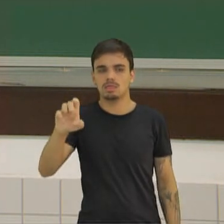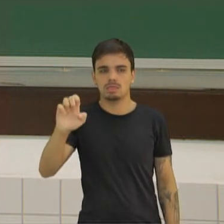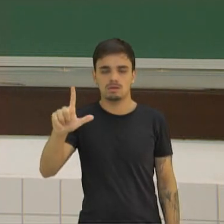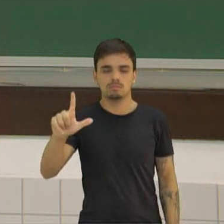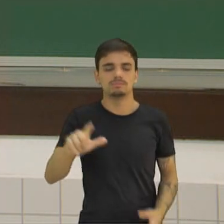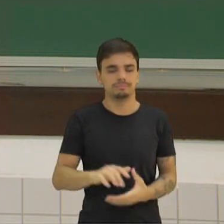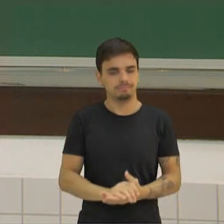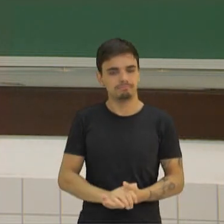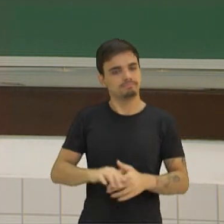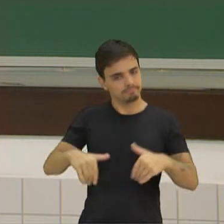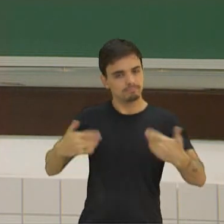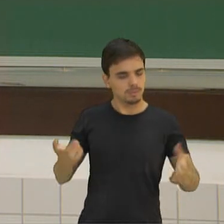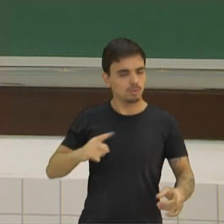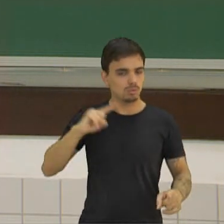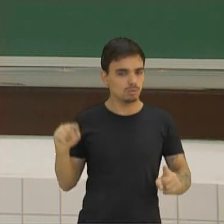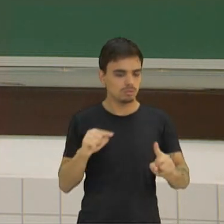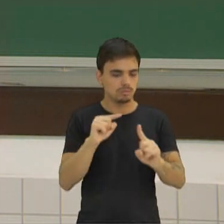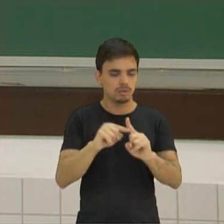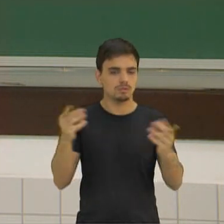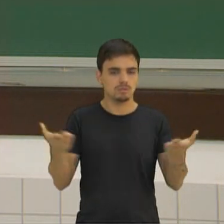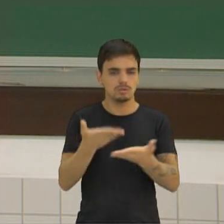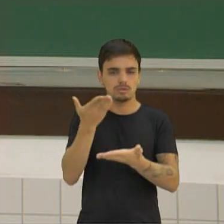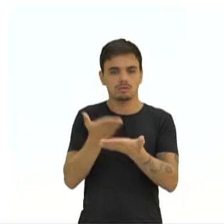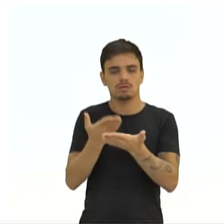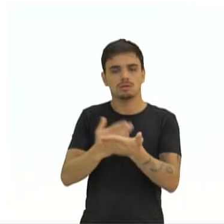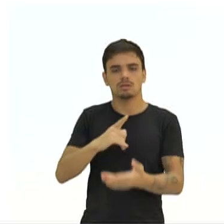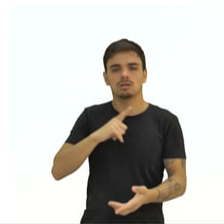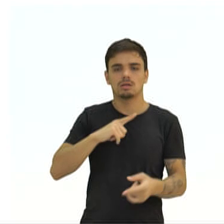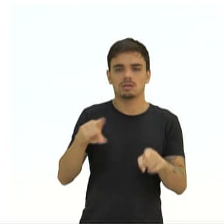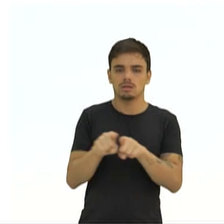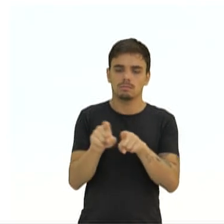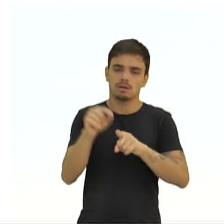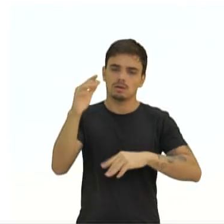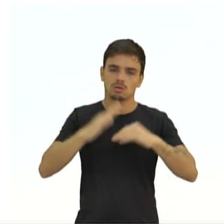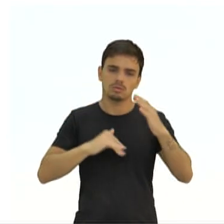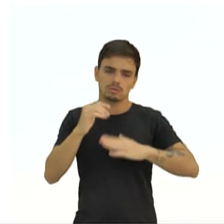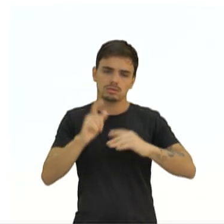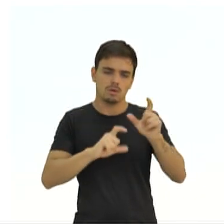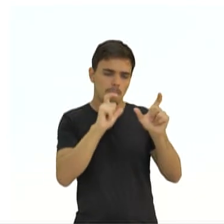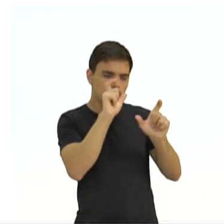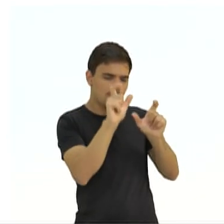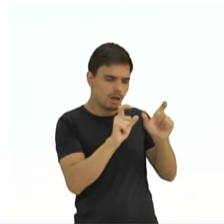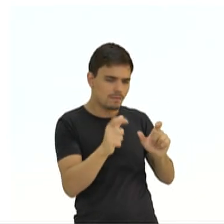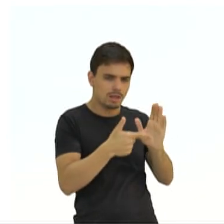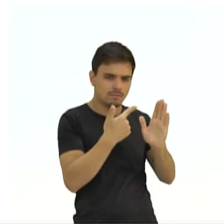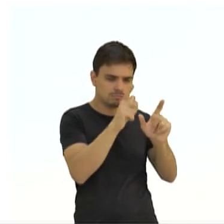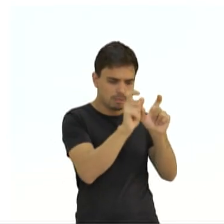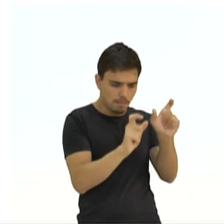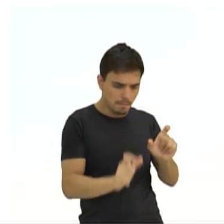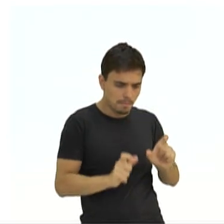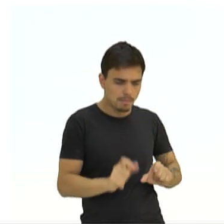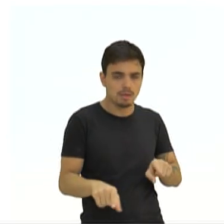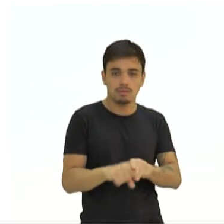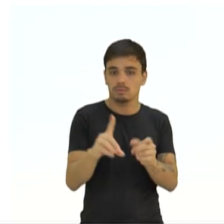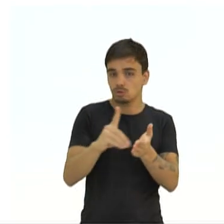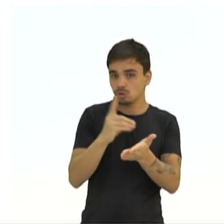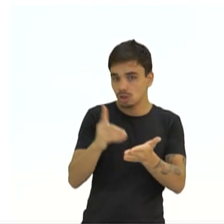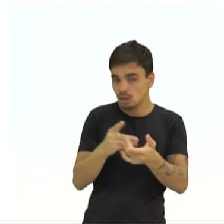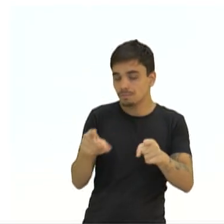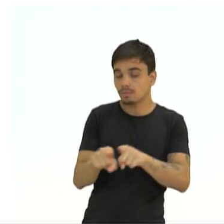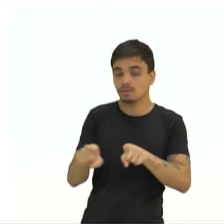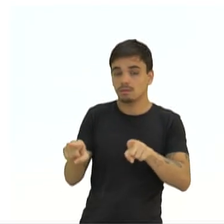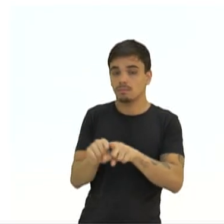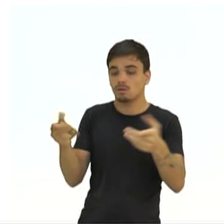é entre os nossos objetivos da aula nós temos lá construção de um glossário na aula de hoje eu pretendo